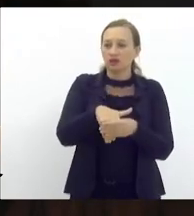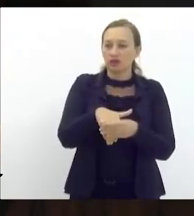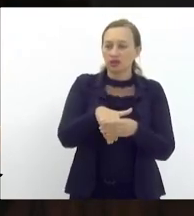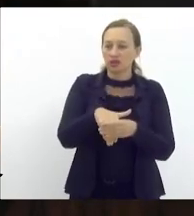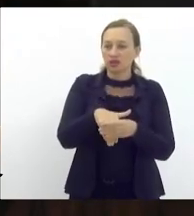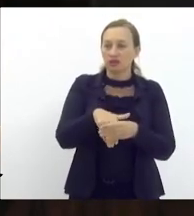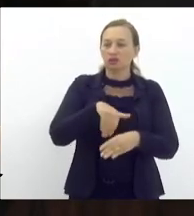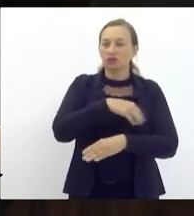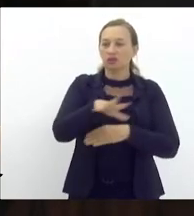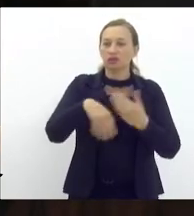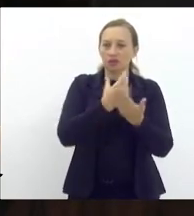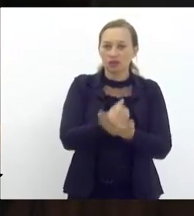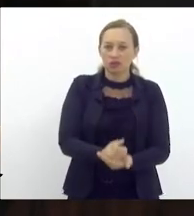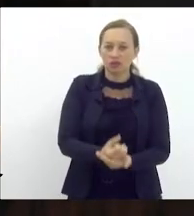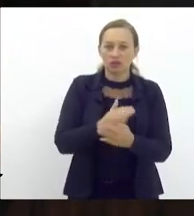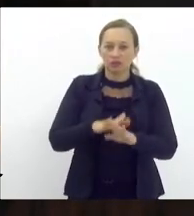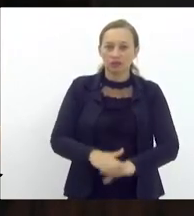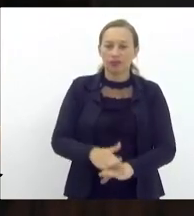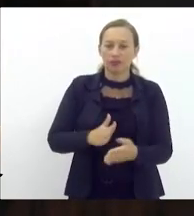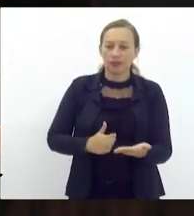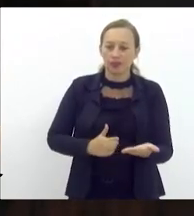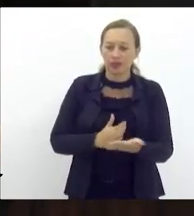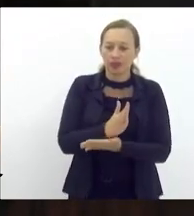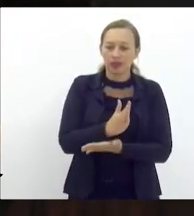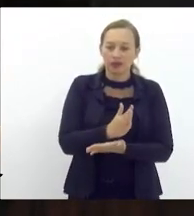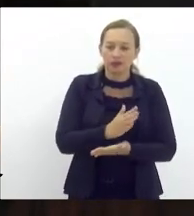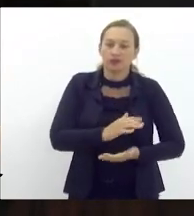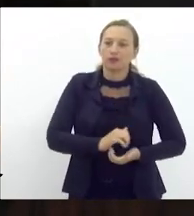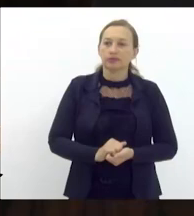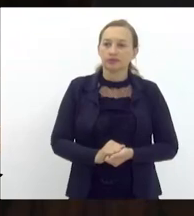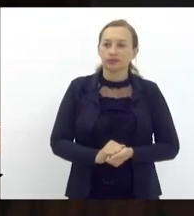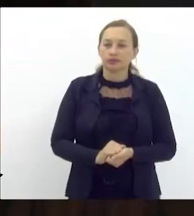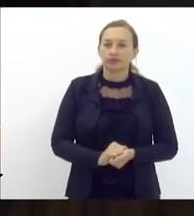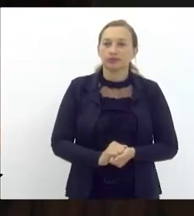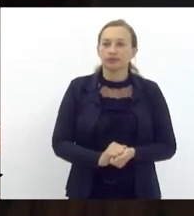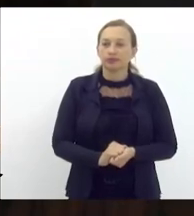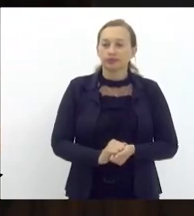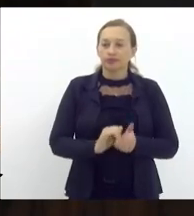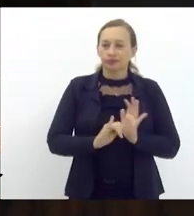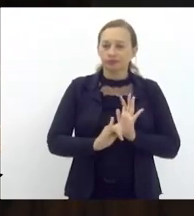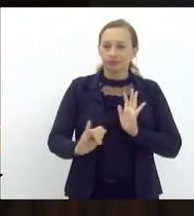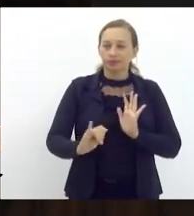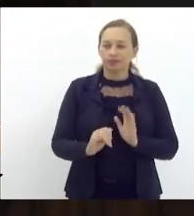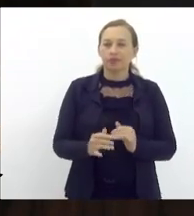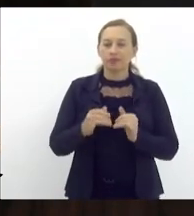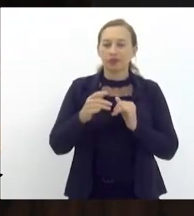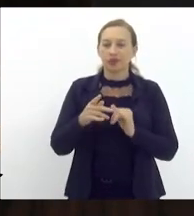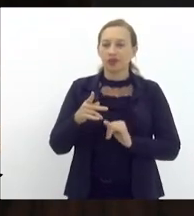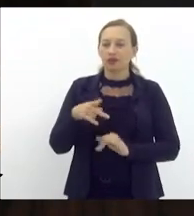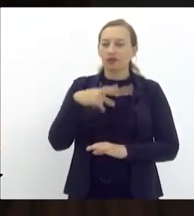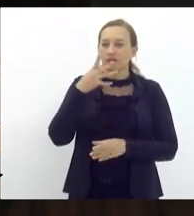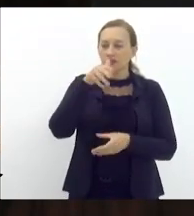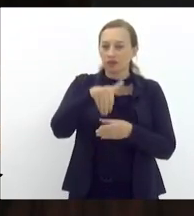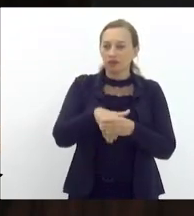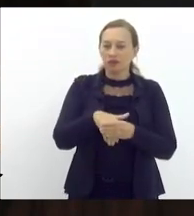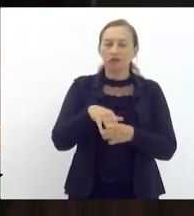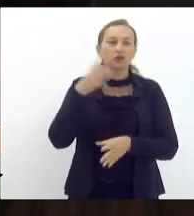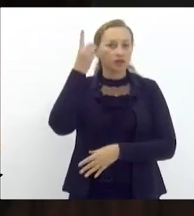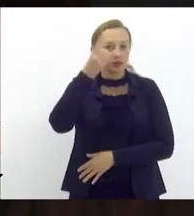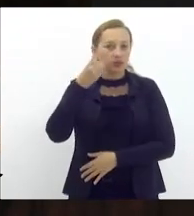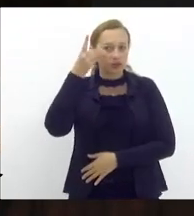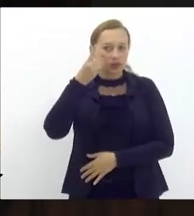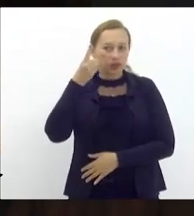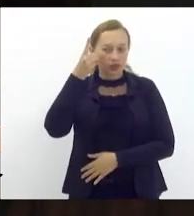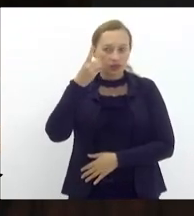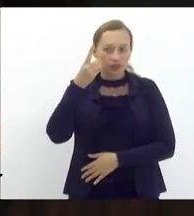votação senhores que a própria irmã Deus como estão aprovado vai autógrafo para declarar para declaração de voto Deputado